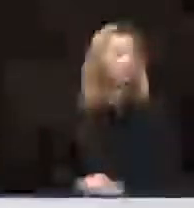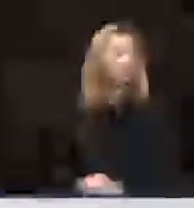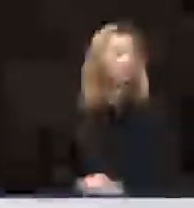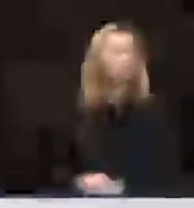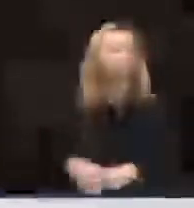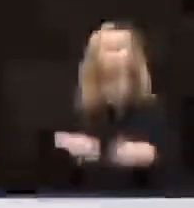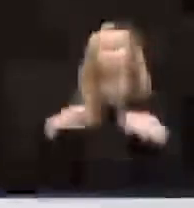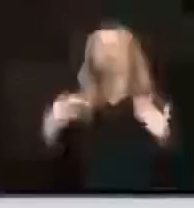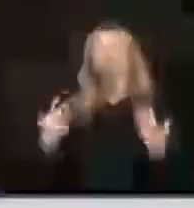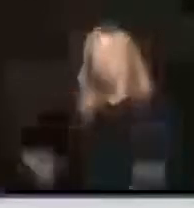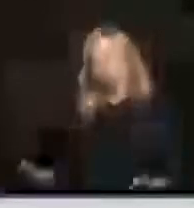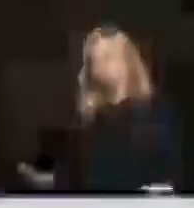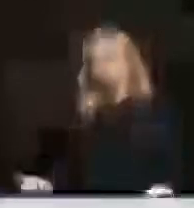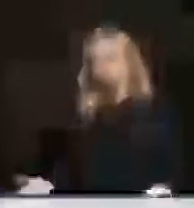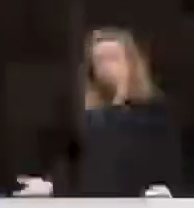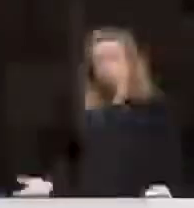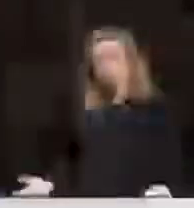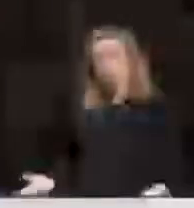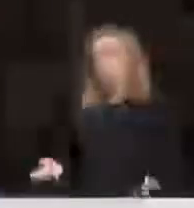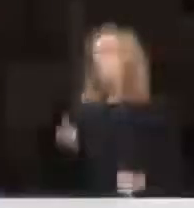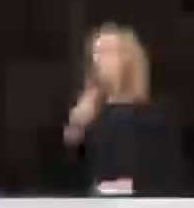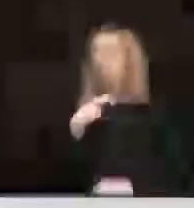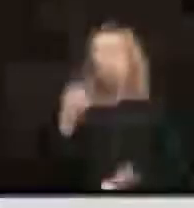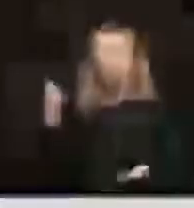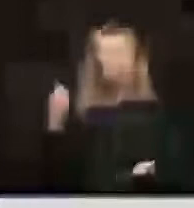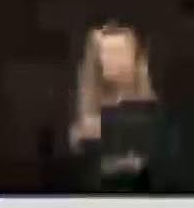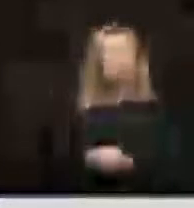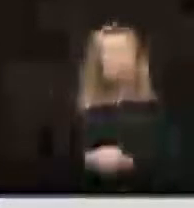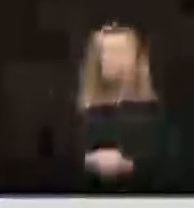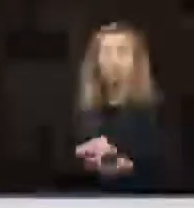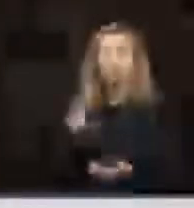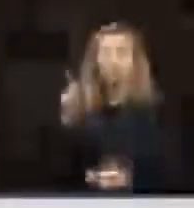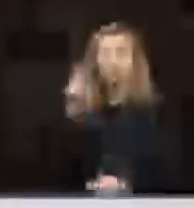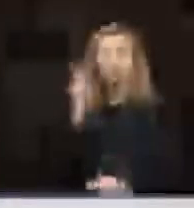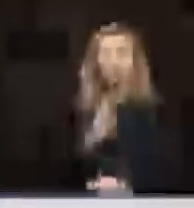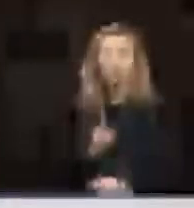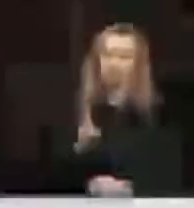então, não pode ser cumprida seletivamente,